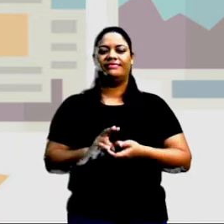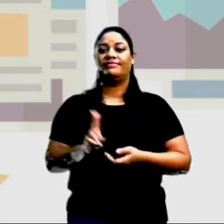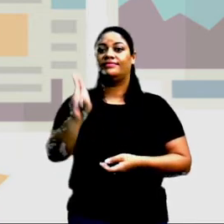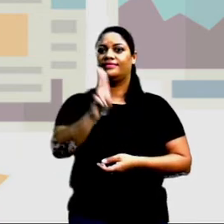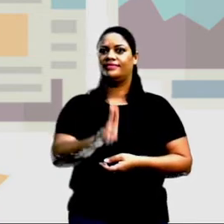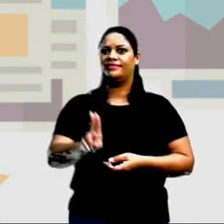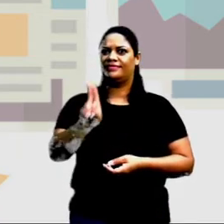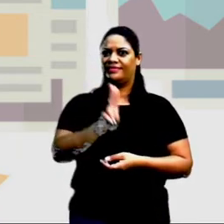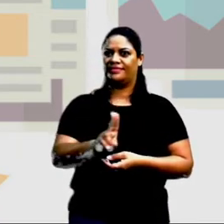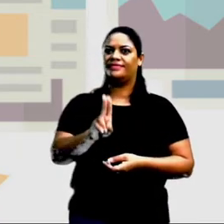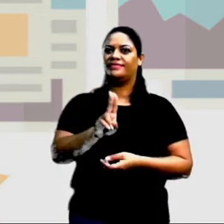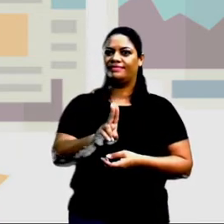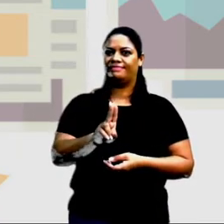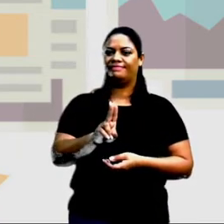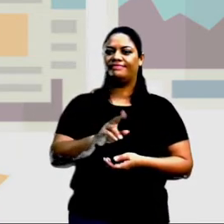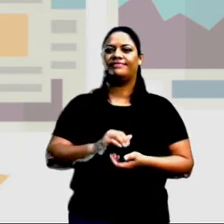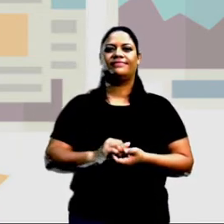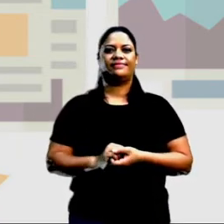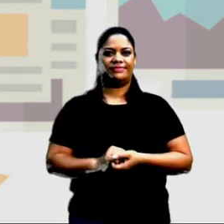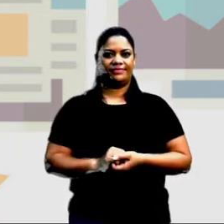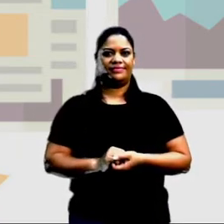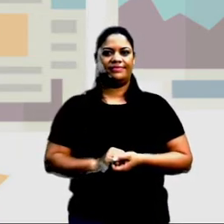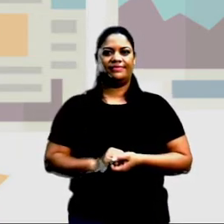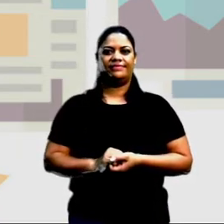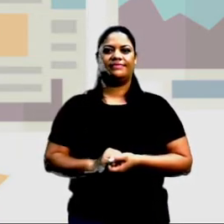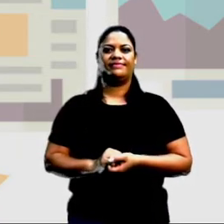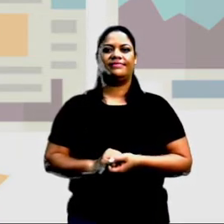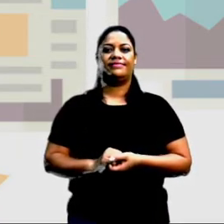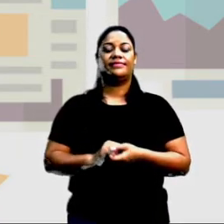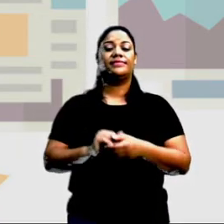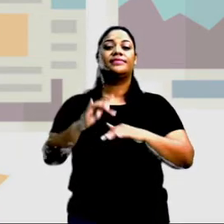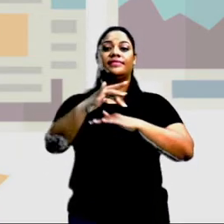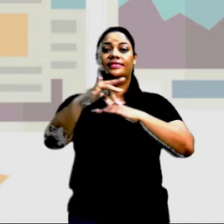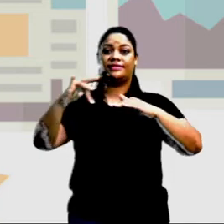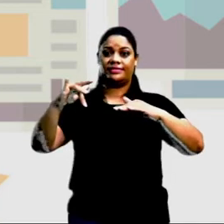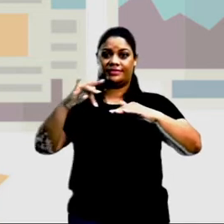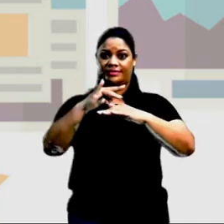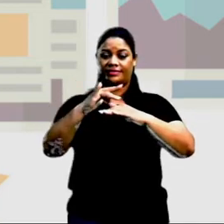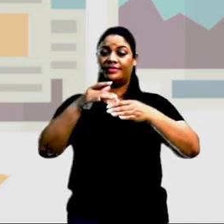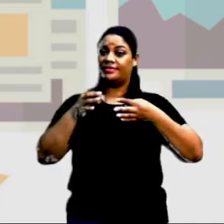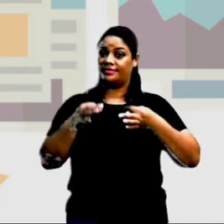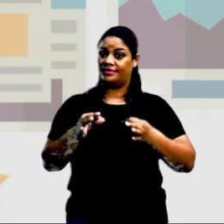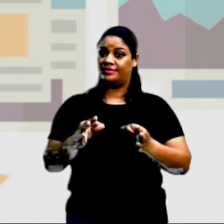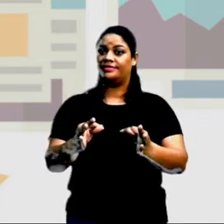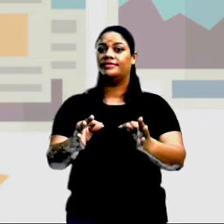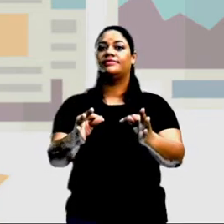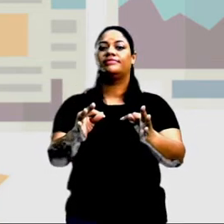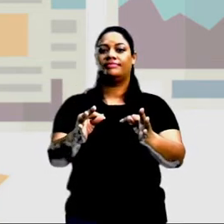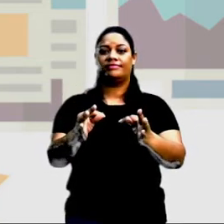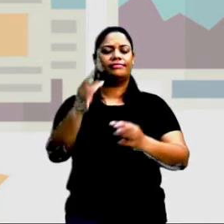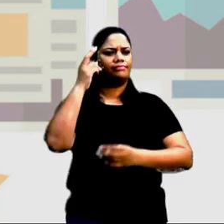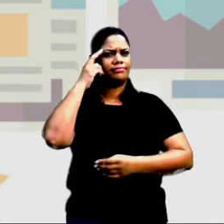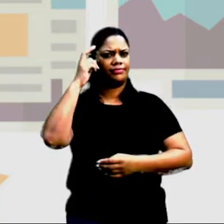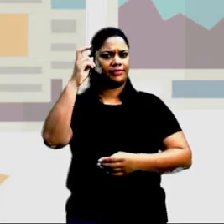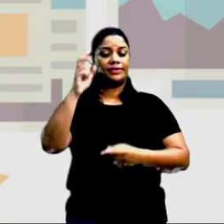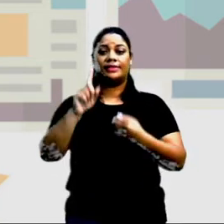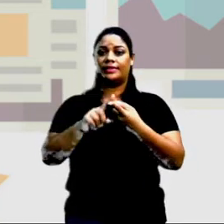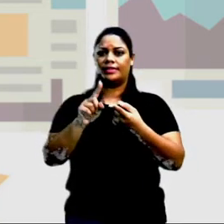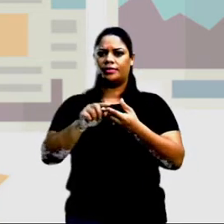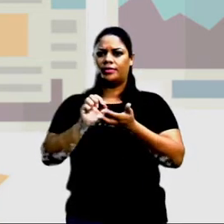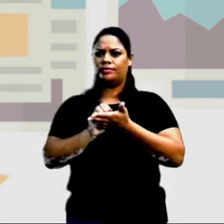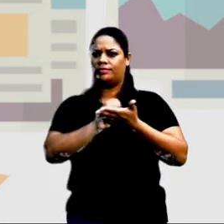uso consciente das redes sociais e das tecnologias e a exclusão